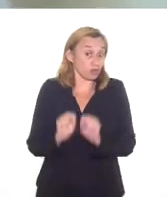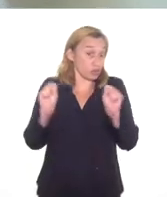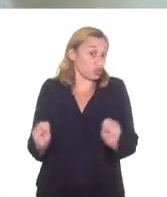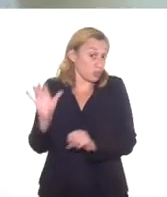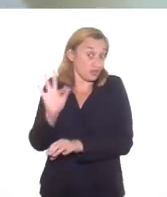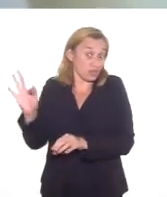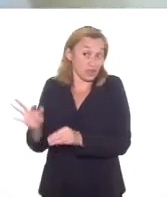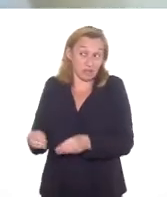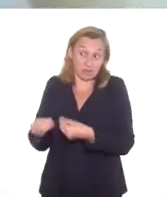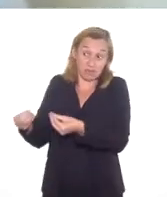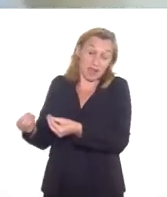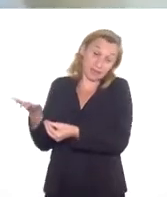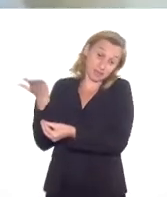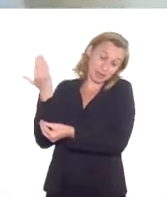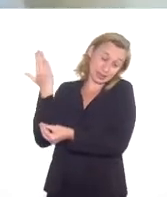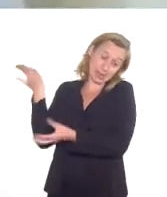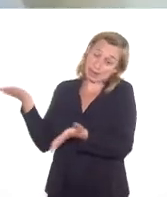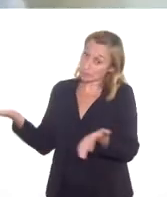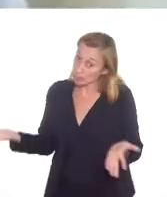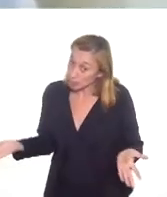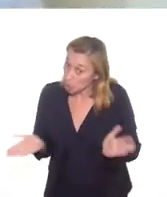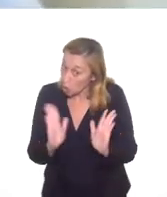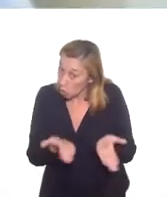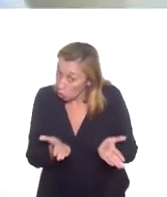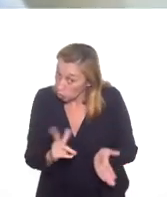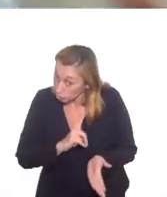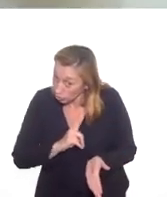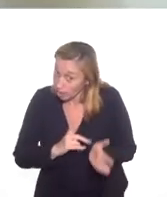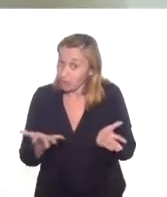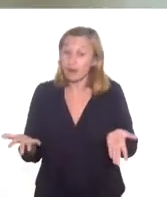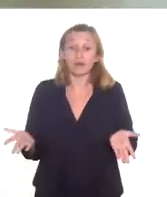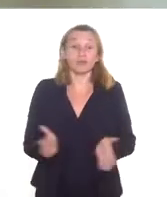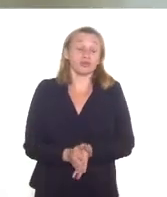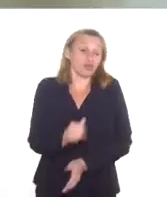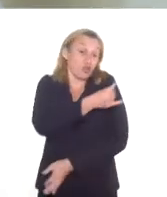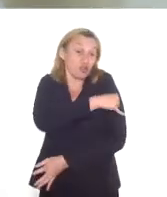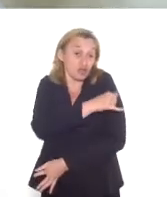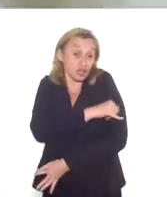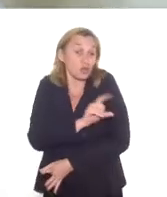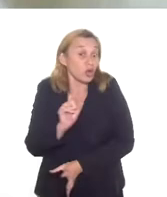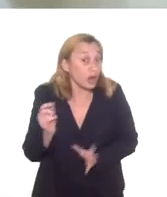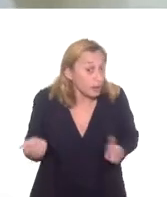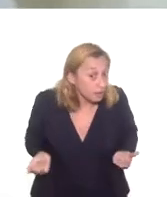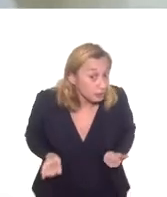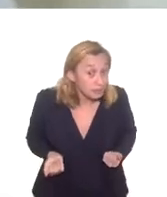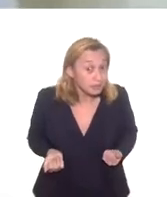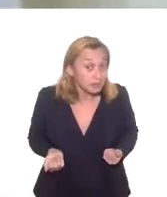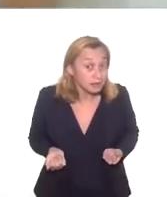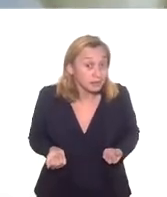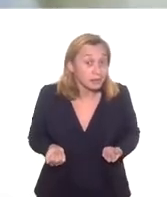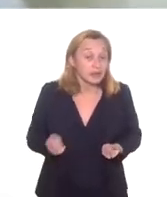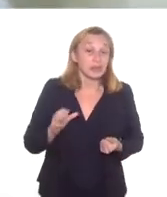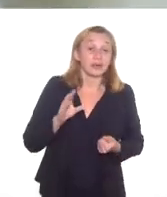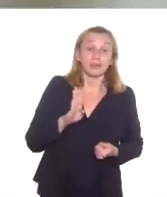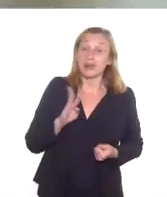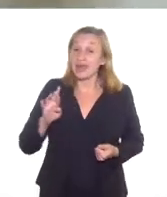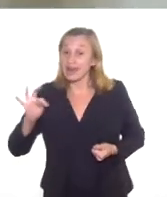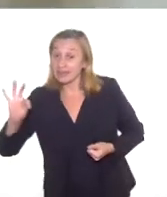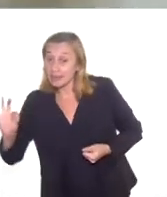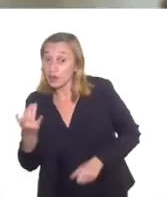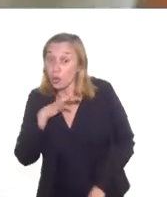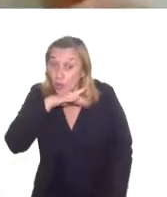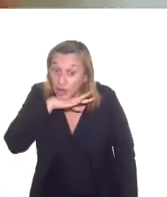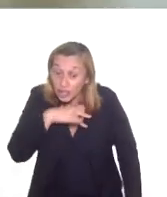lhe dava à época. Hoje nós temos, no Rio de Janeiro, um BRT